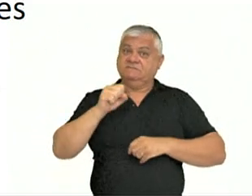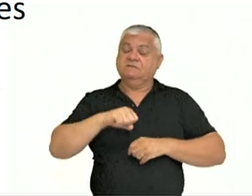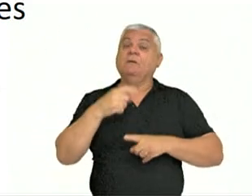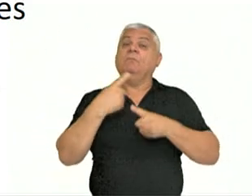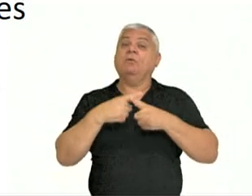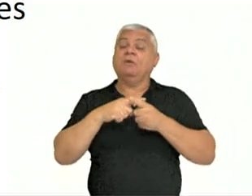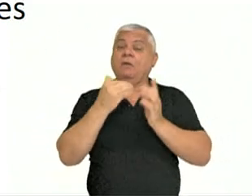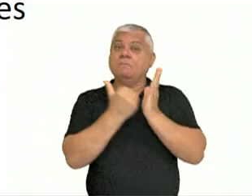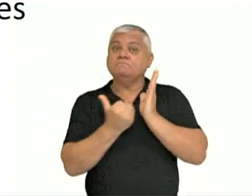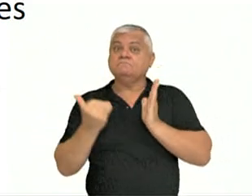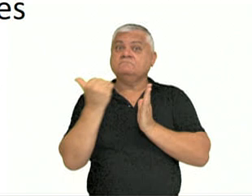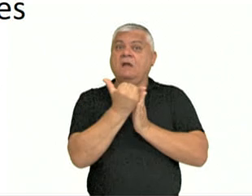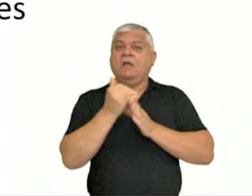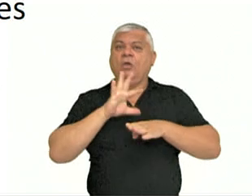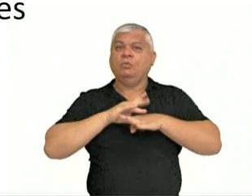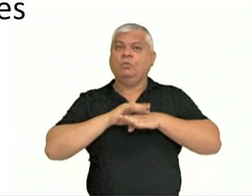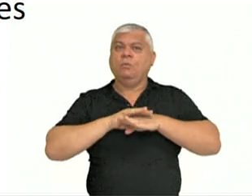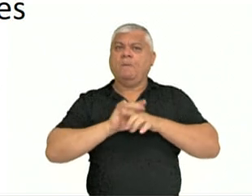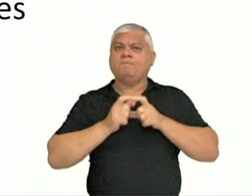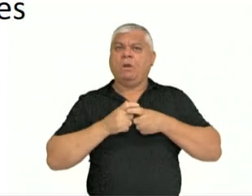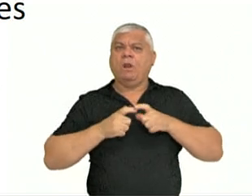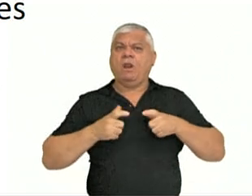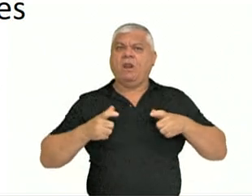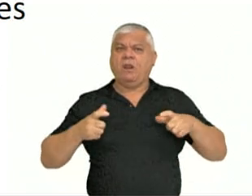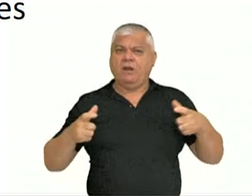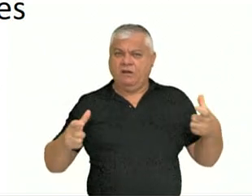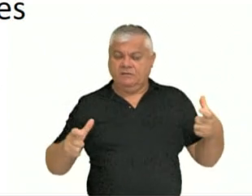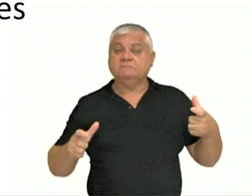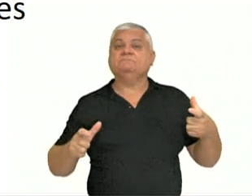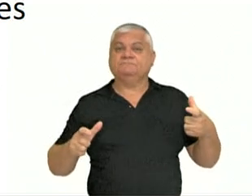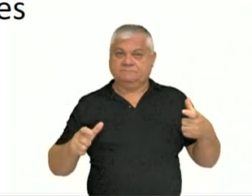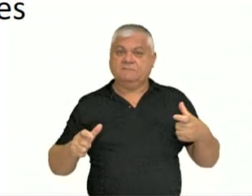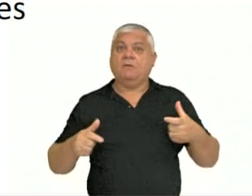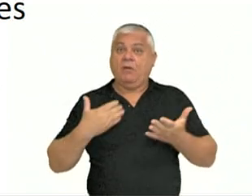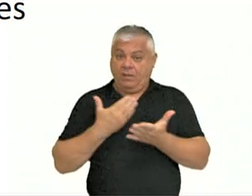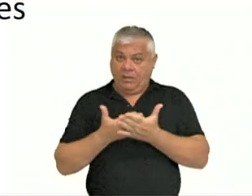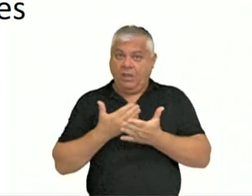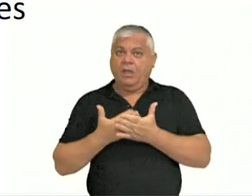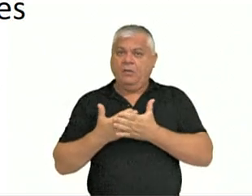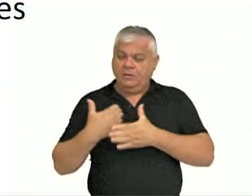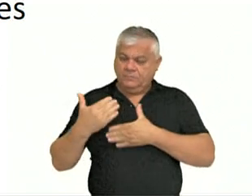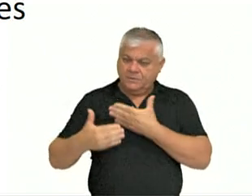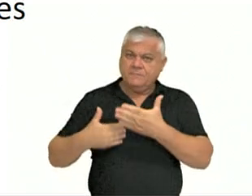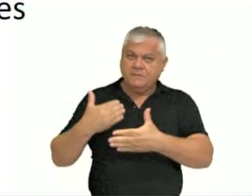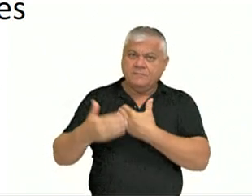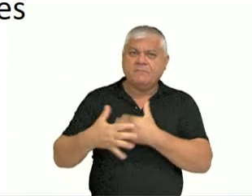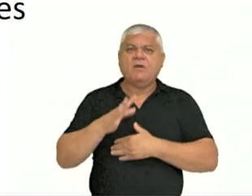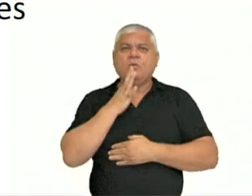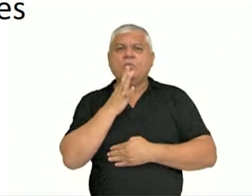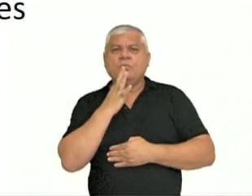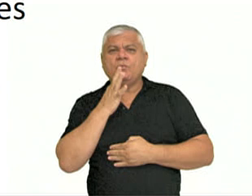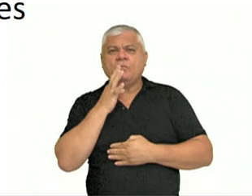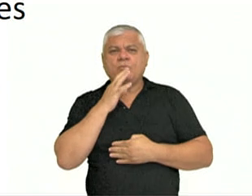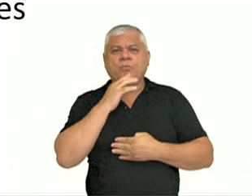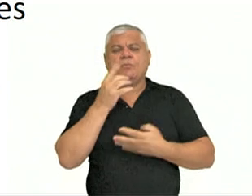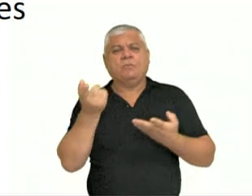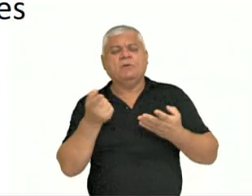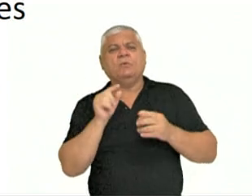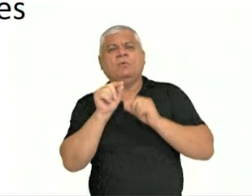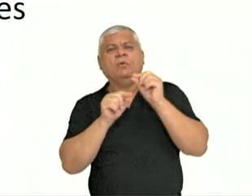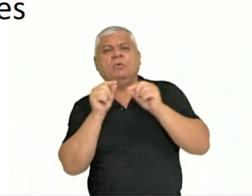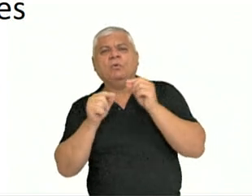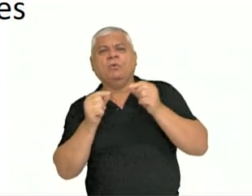para o aumento de doenças respiratórias. Então, ao longo dessa aula, nós vamos conhecer essas estruturas